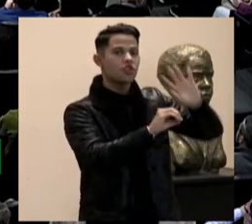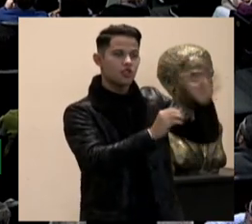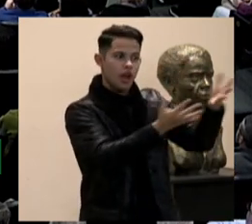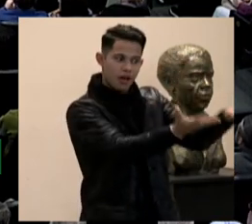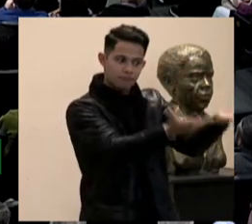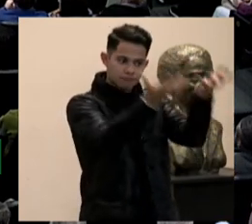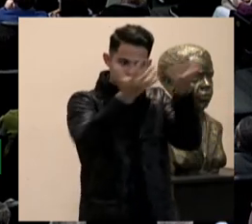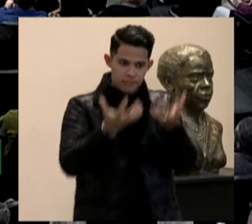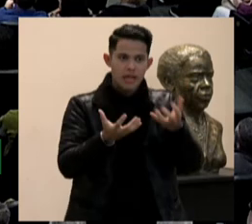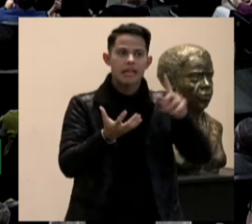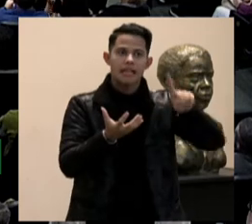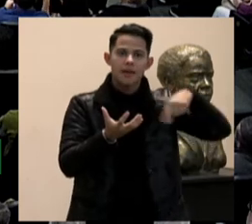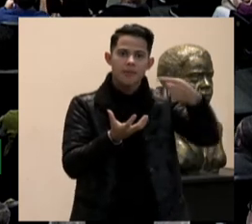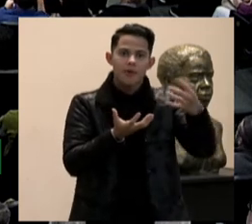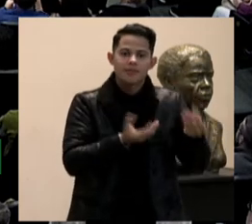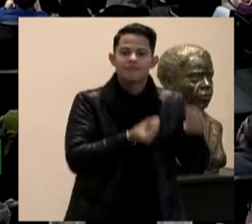Nacional.